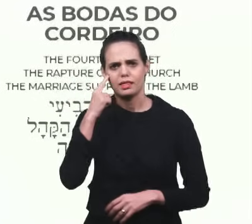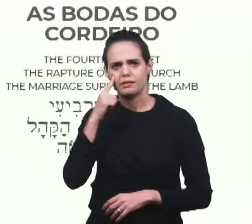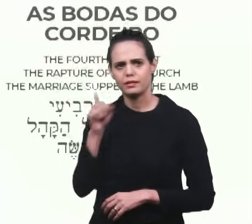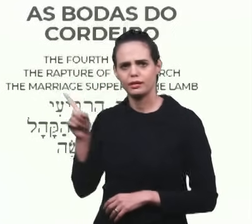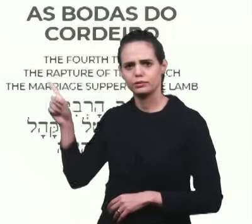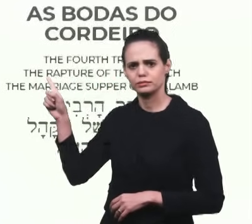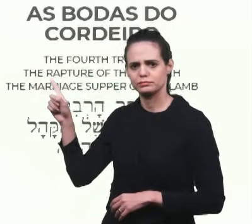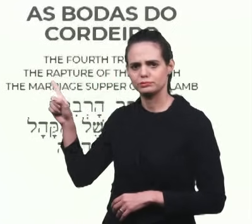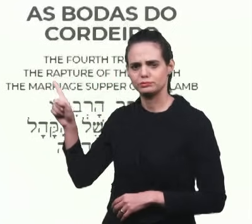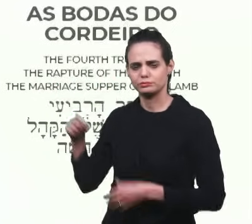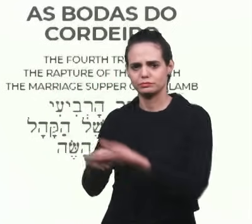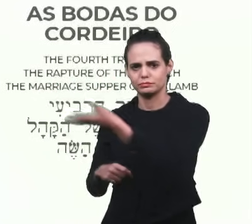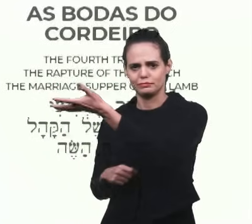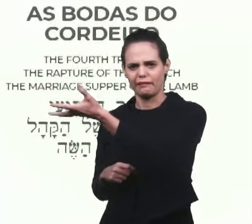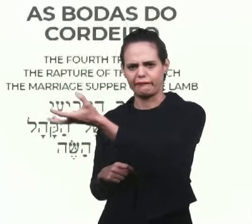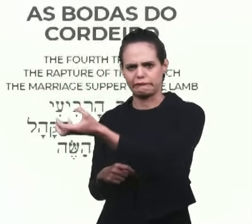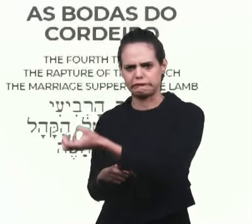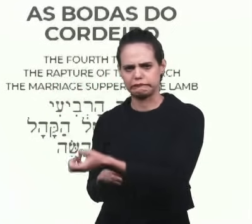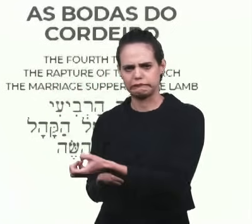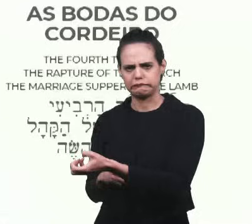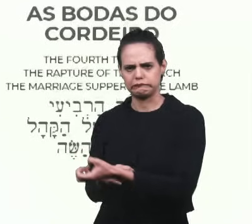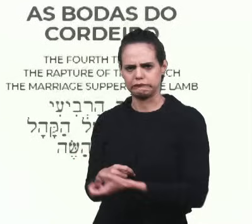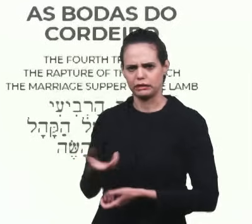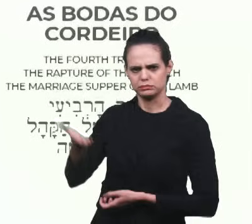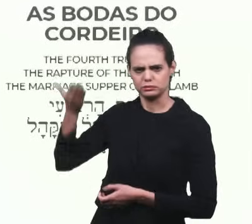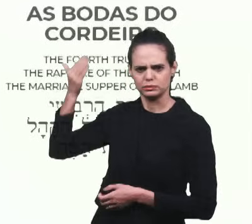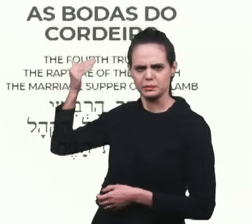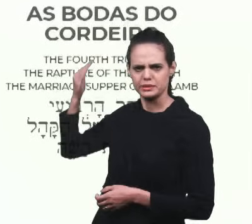e ela secou 2000 anos, entra a